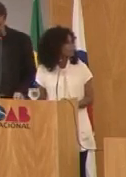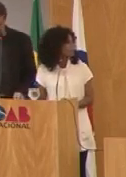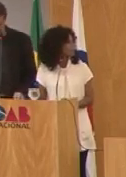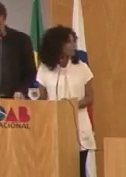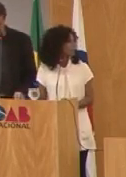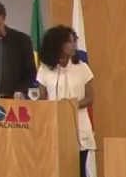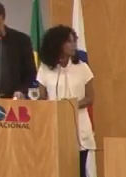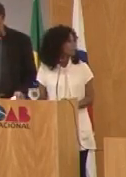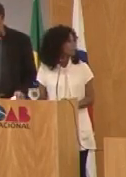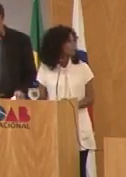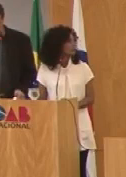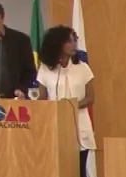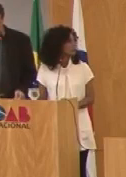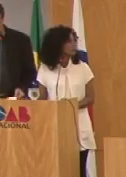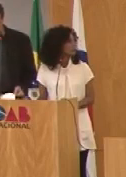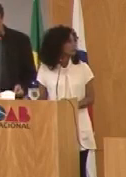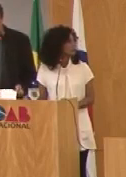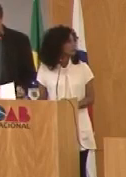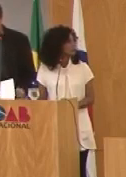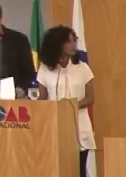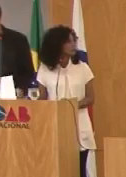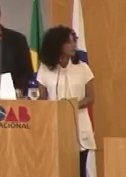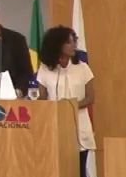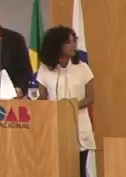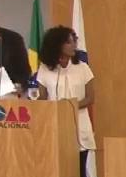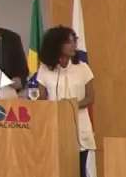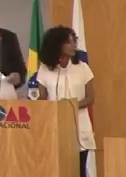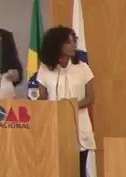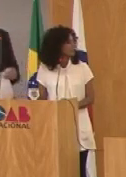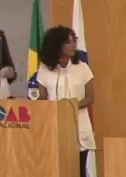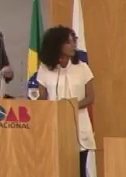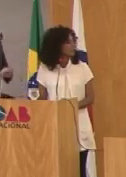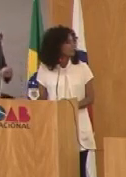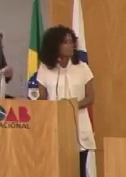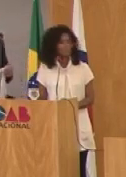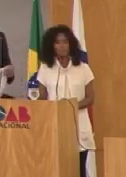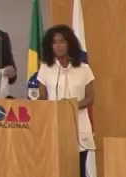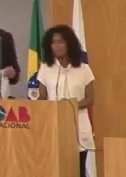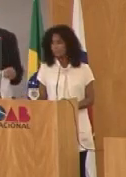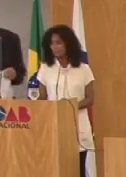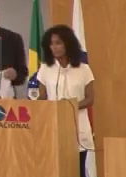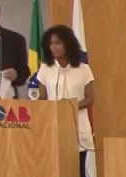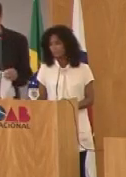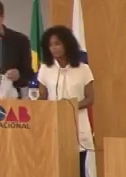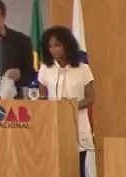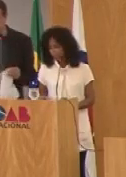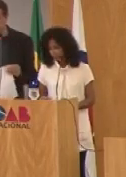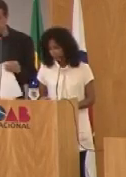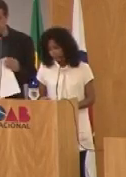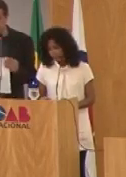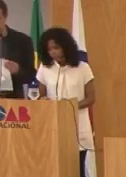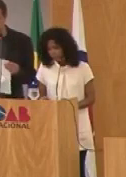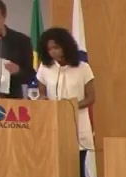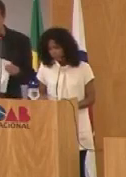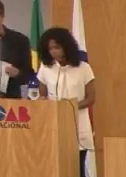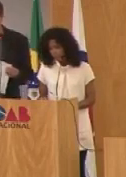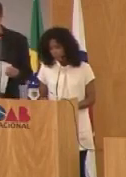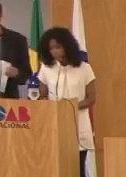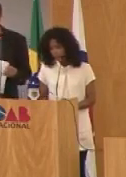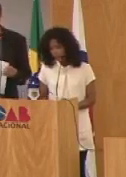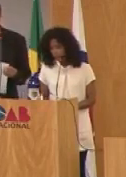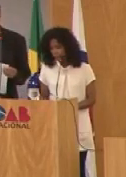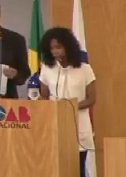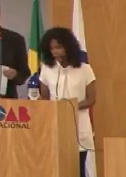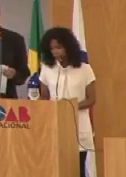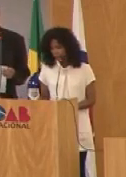a uma forte corrente de libertário na sociedade civil. É hora, sim, de resistir